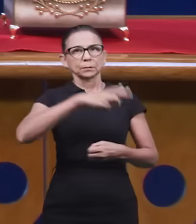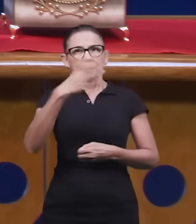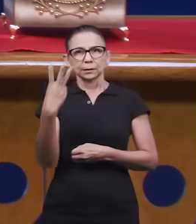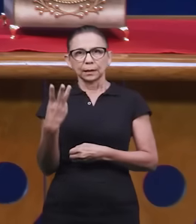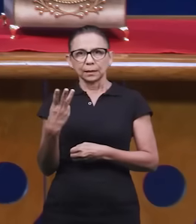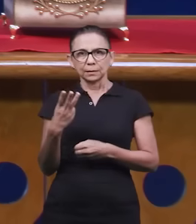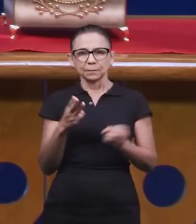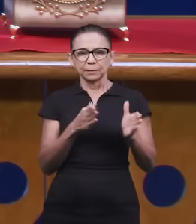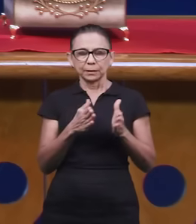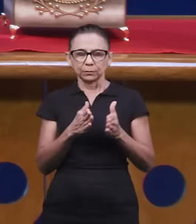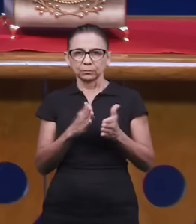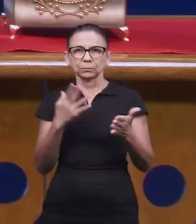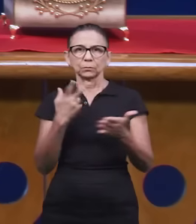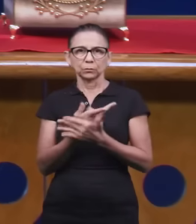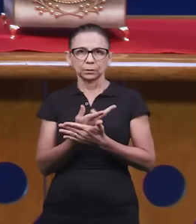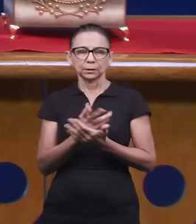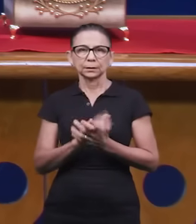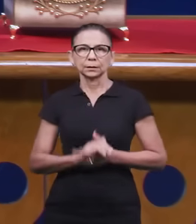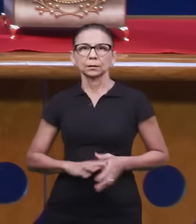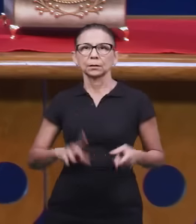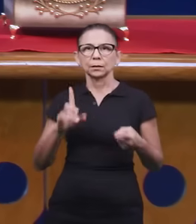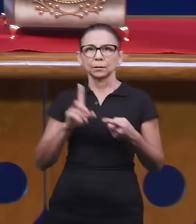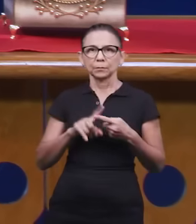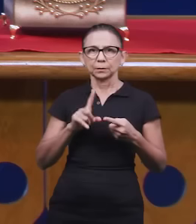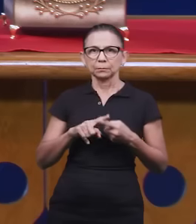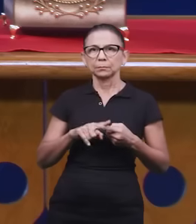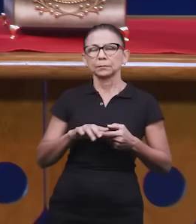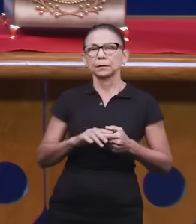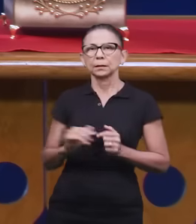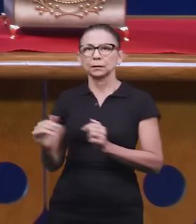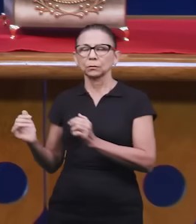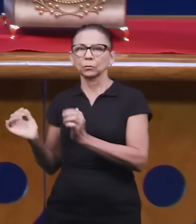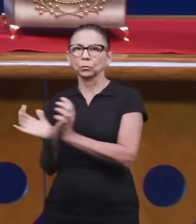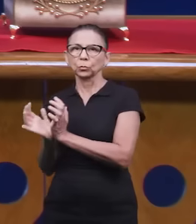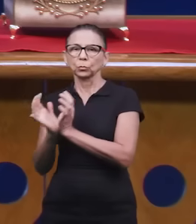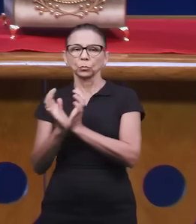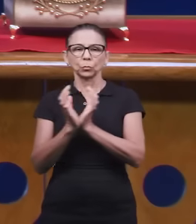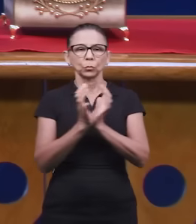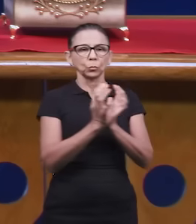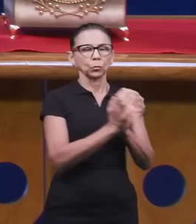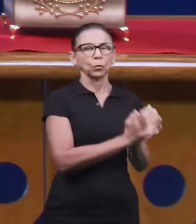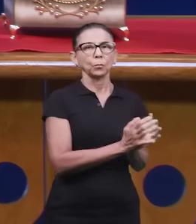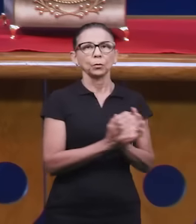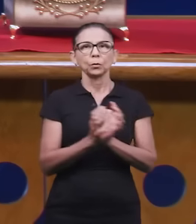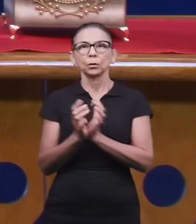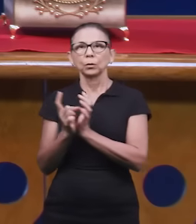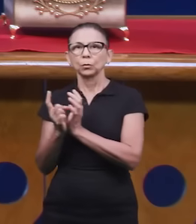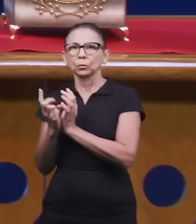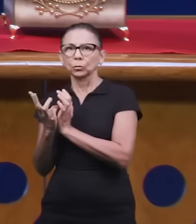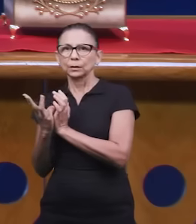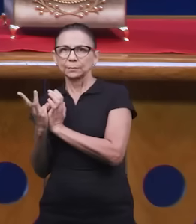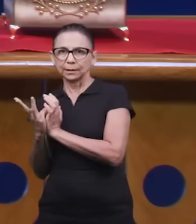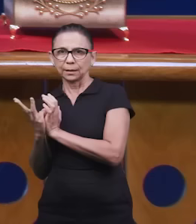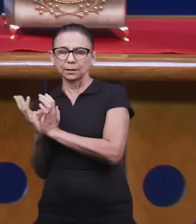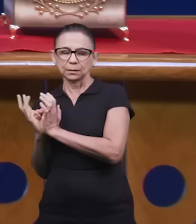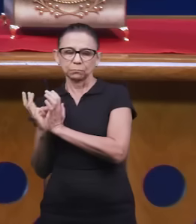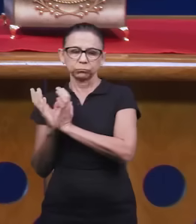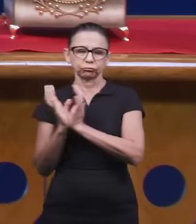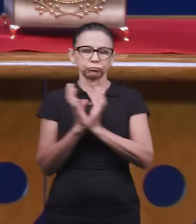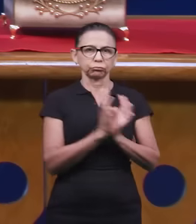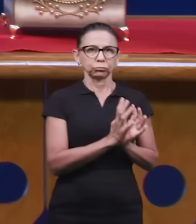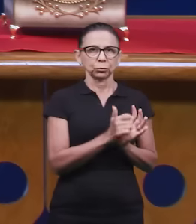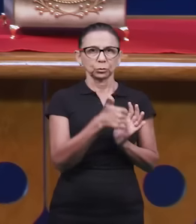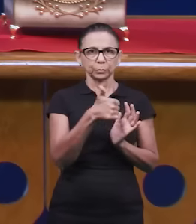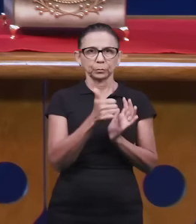aconteceu em 3 partes, chamada a primeira deportação, segunda e terceira, 3 levas. Na